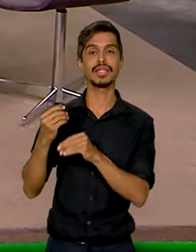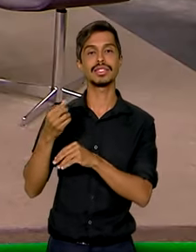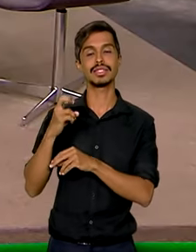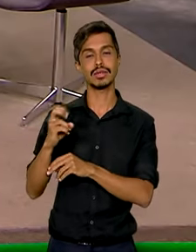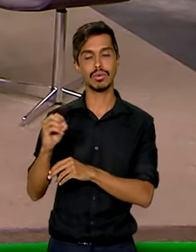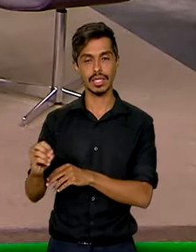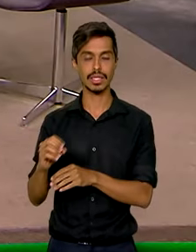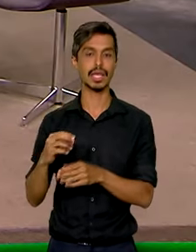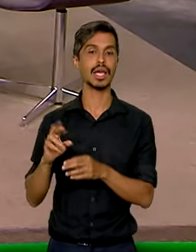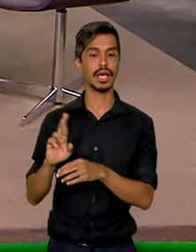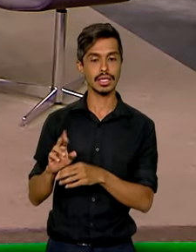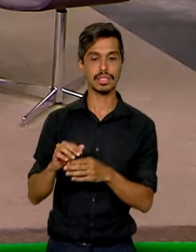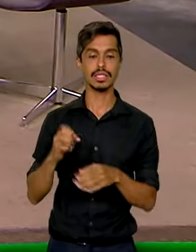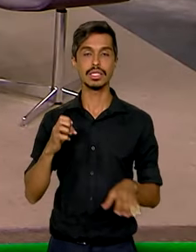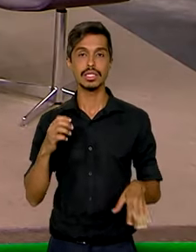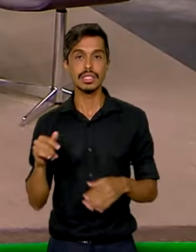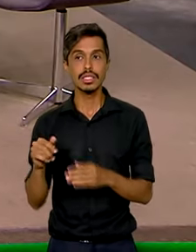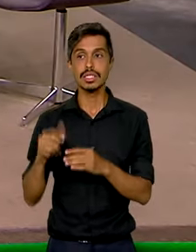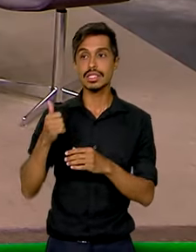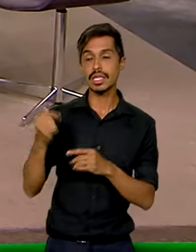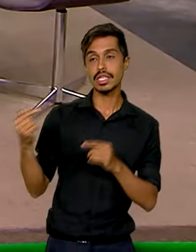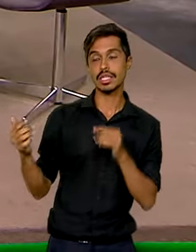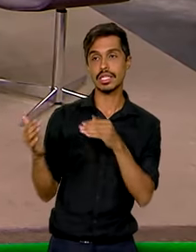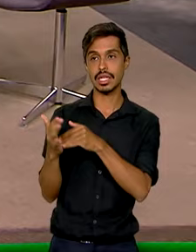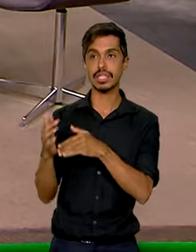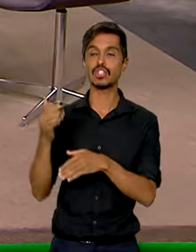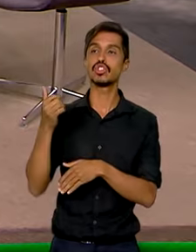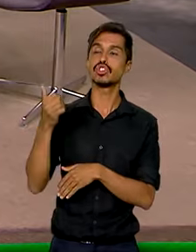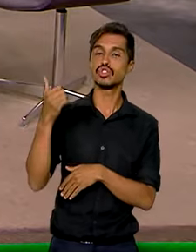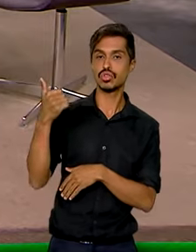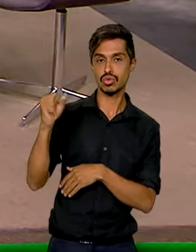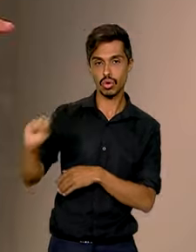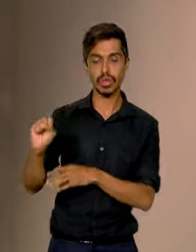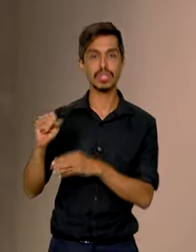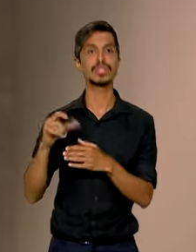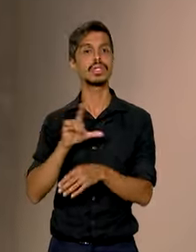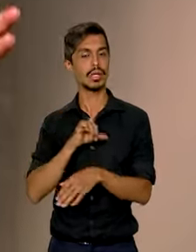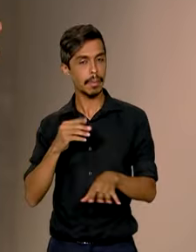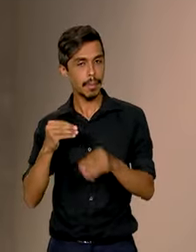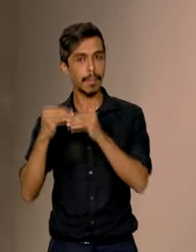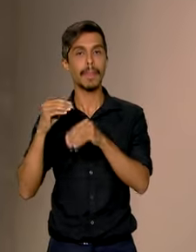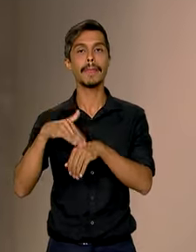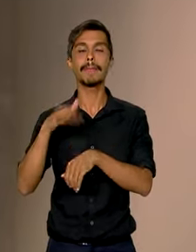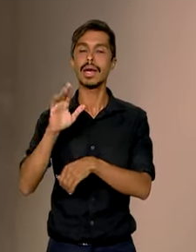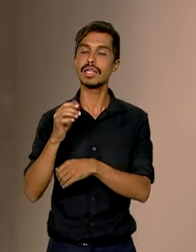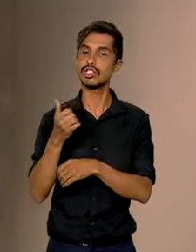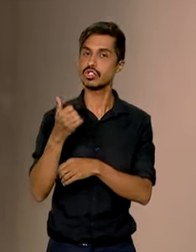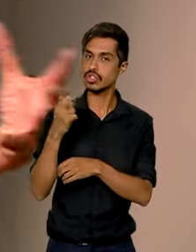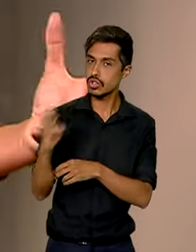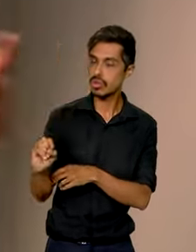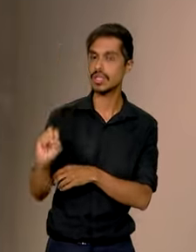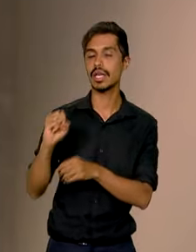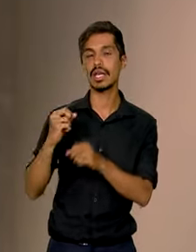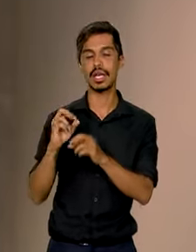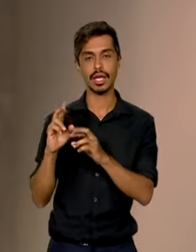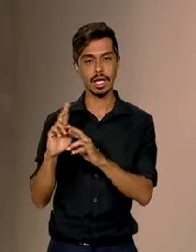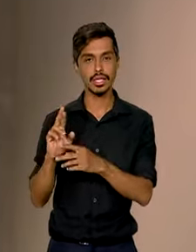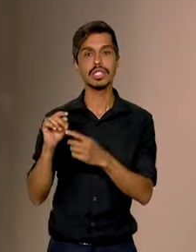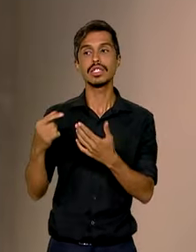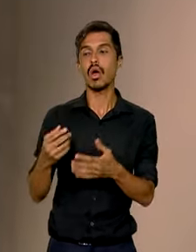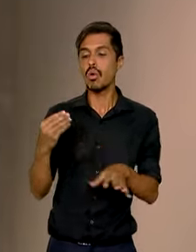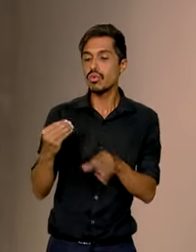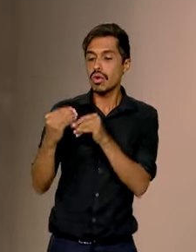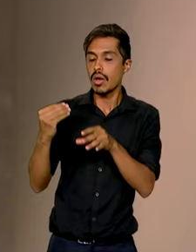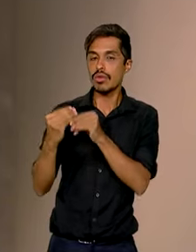tiver uma criança de 7 a 18, mais R$ 50,00. Então, cada benefício desse vai montando, sabe, o valor que aquela família vai